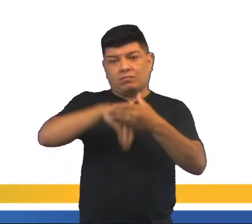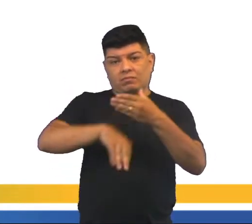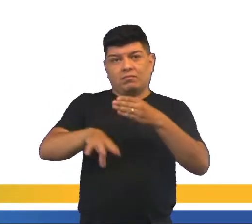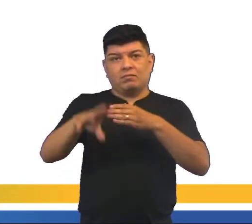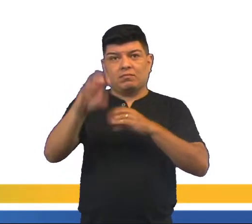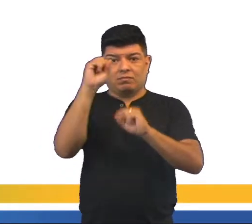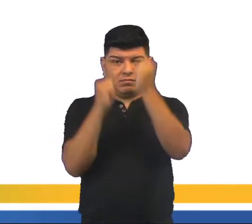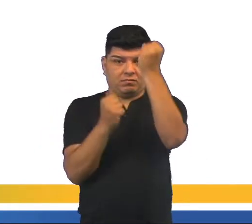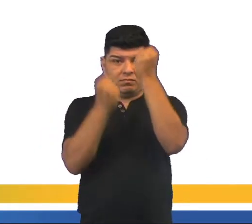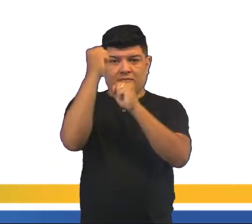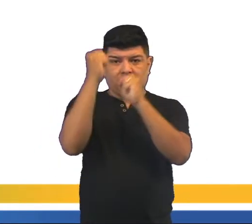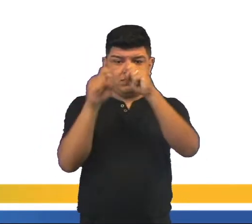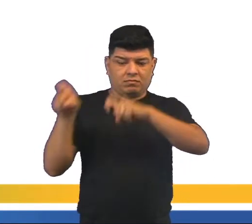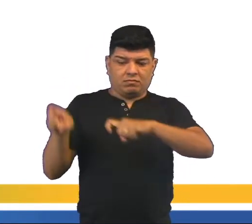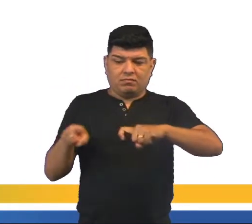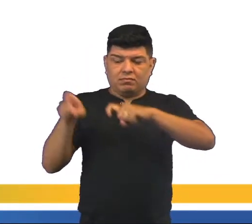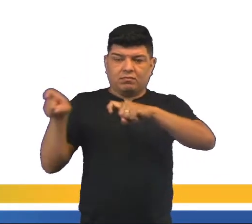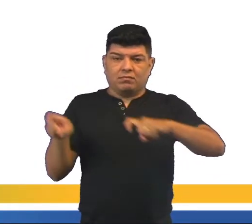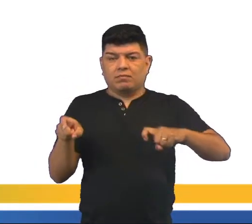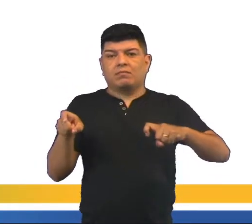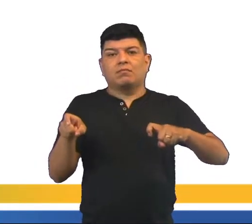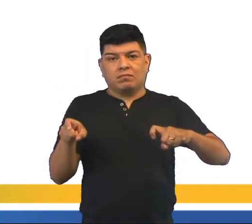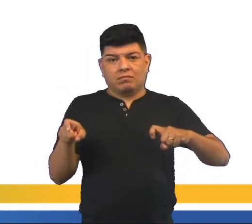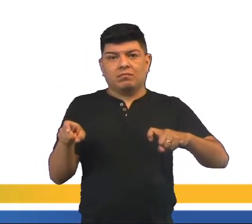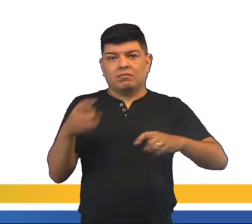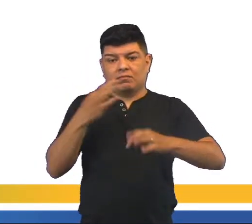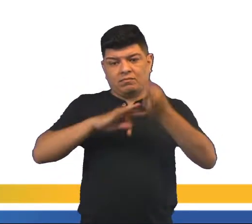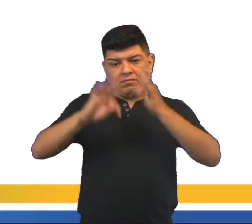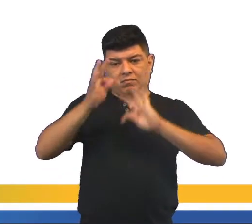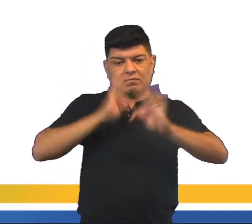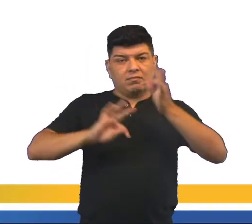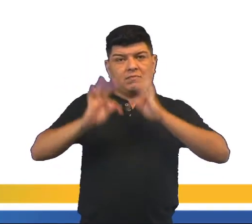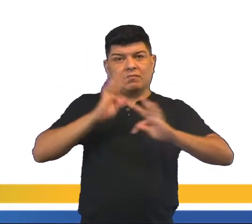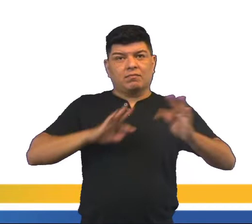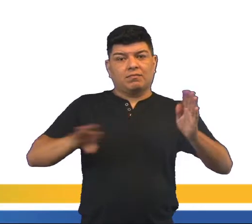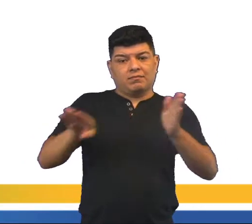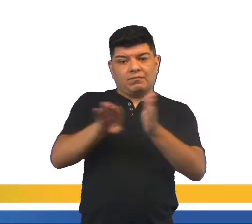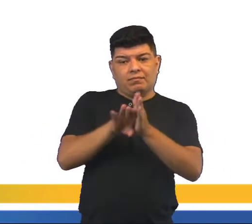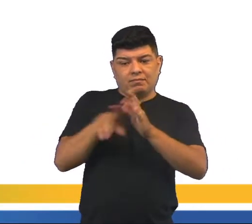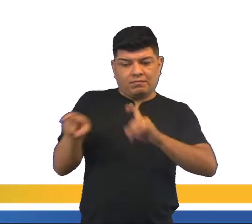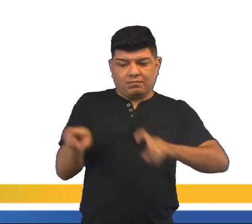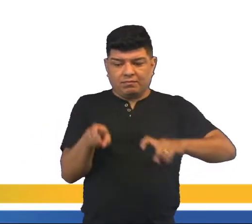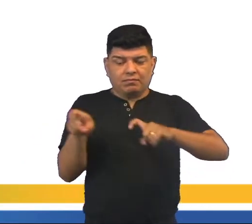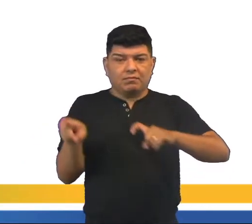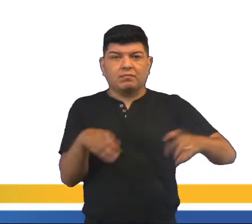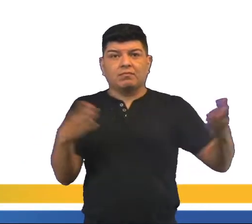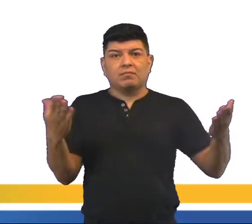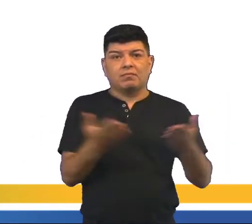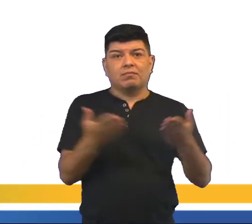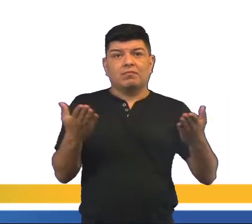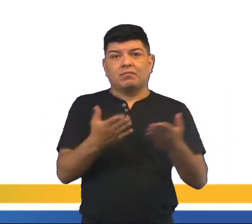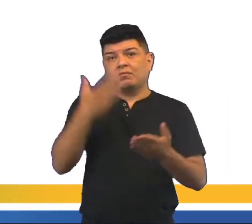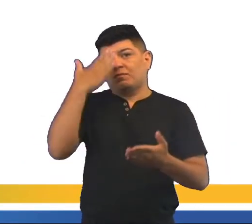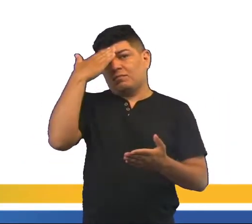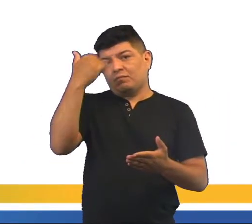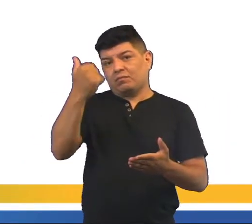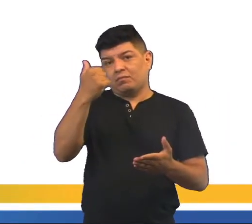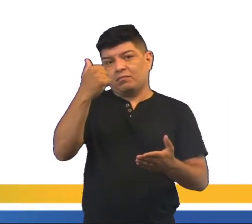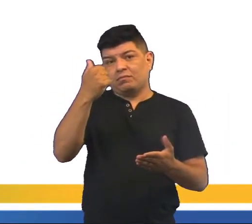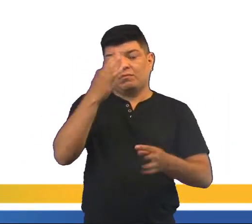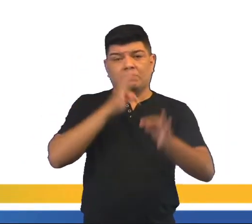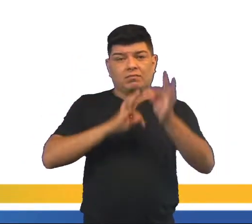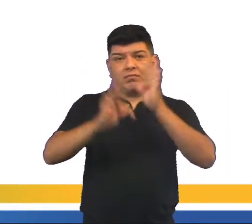das máquinas no campo, a mecanização no campo, a tecnologia chegando ao campo. Hoje nós contamos aí